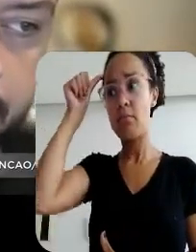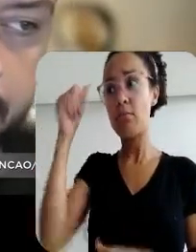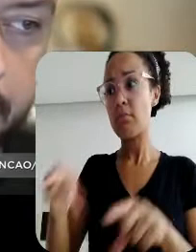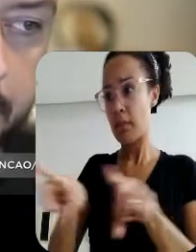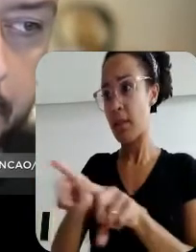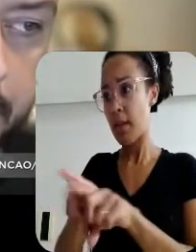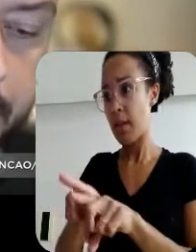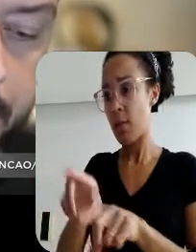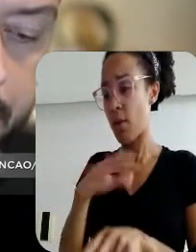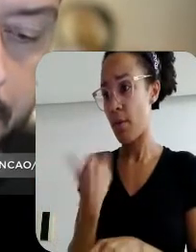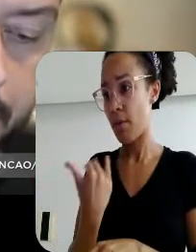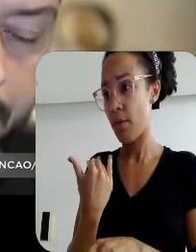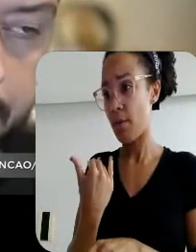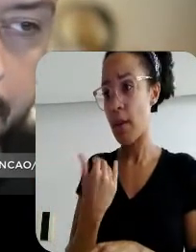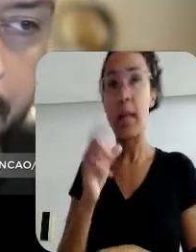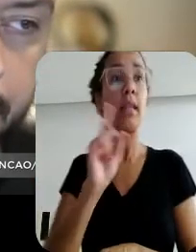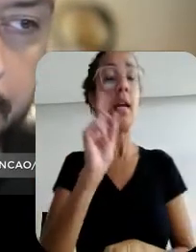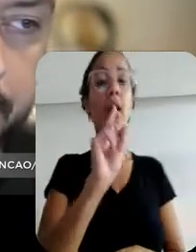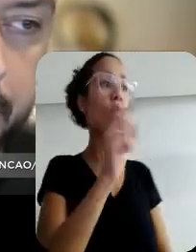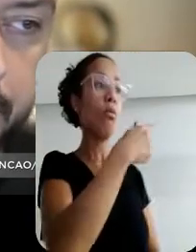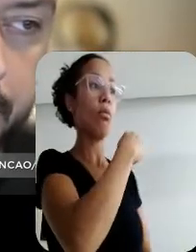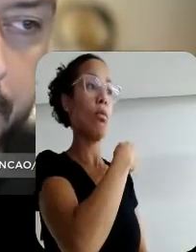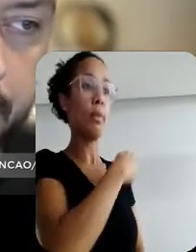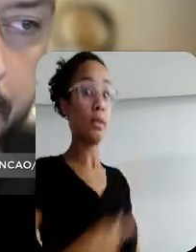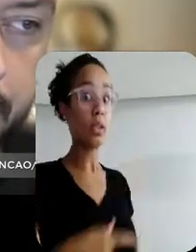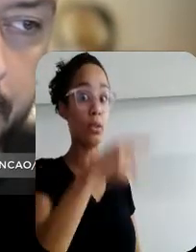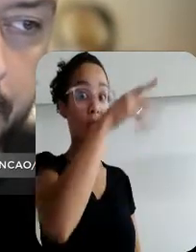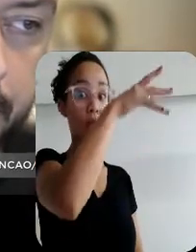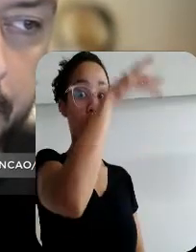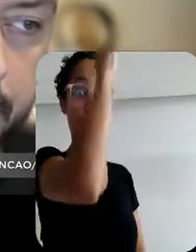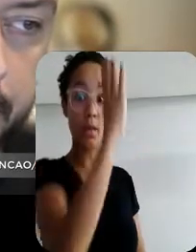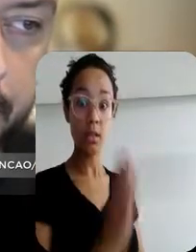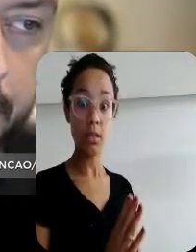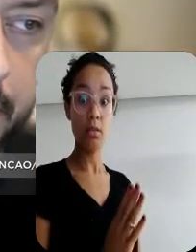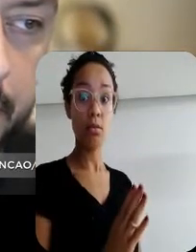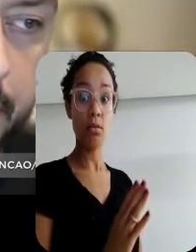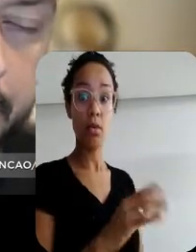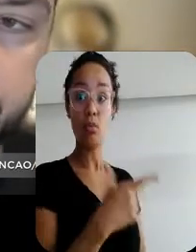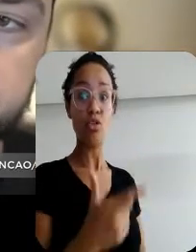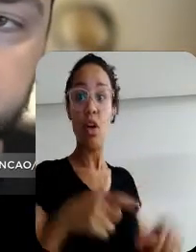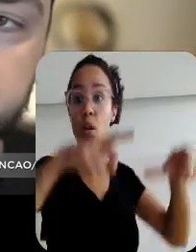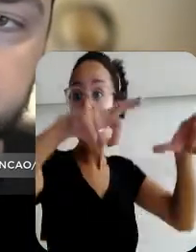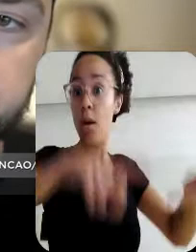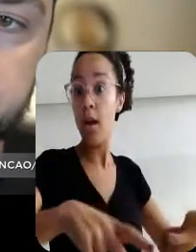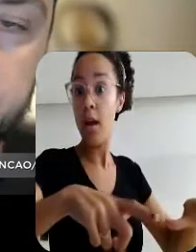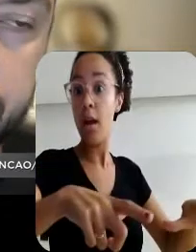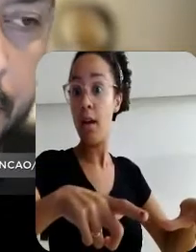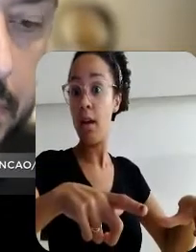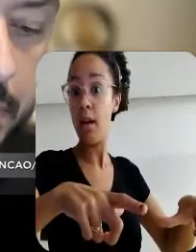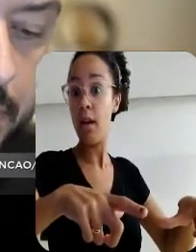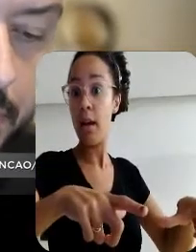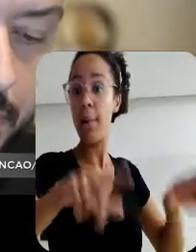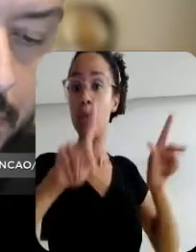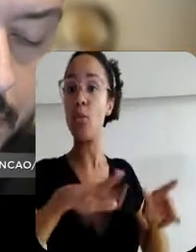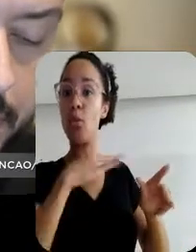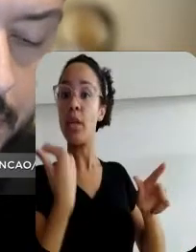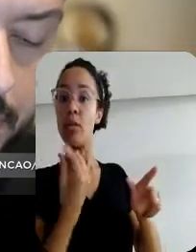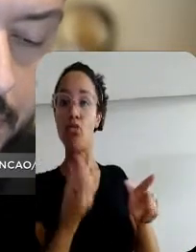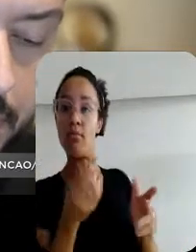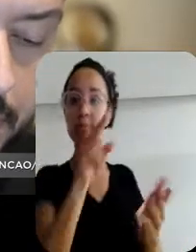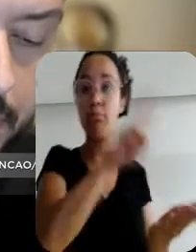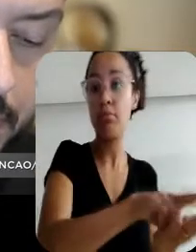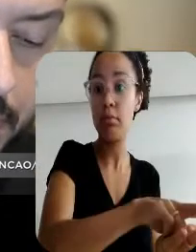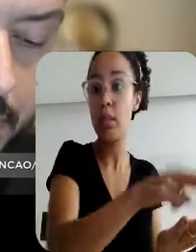Pessoas ficavam na rua, porque não tinha caixão pra enterrar tanta gente. E isso era mortalidade de alguns % só. Não precisa ser muito, não. Então você imagina que se ela